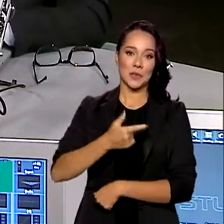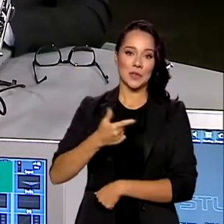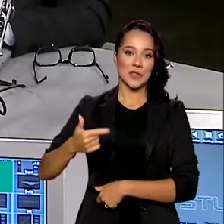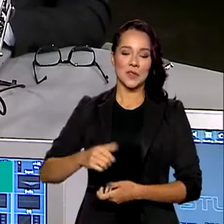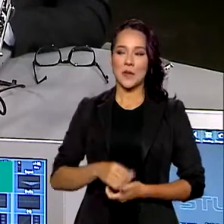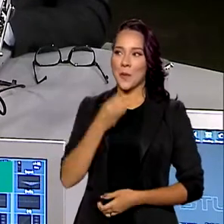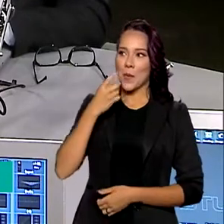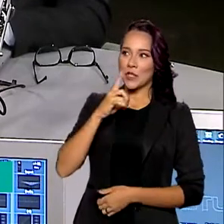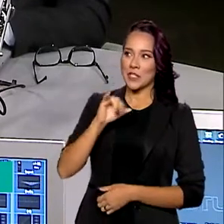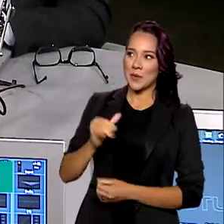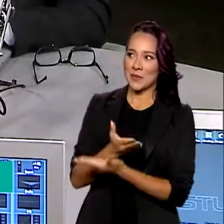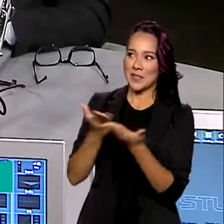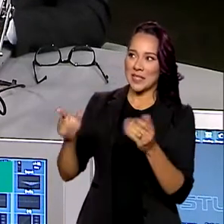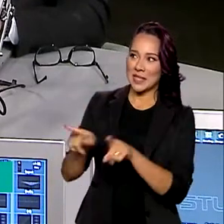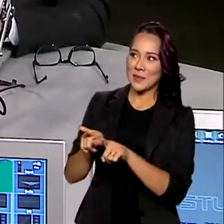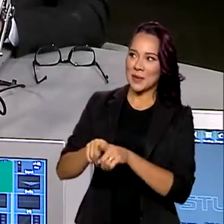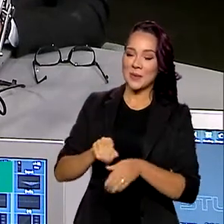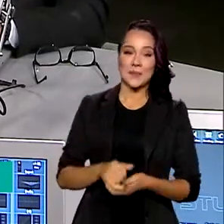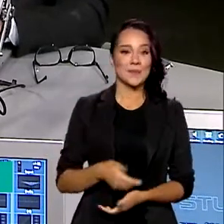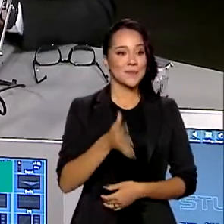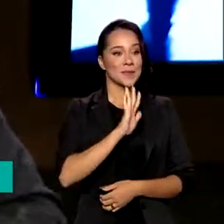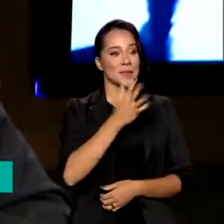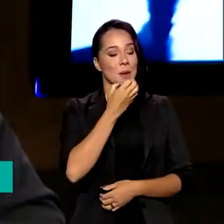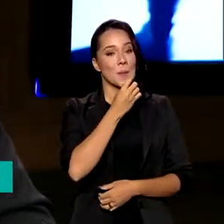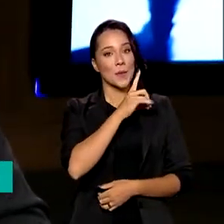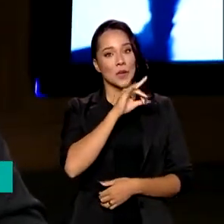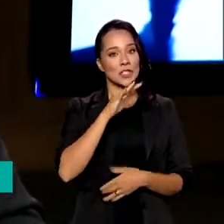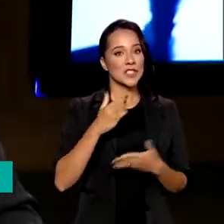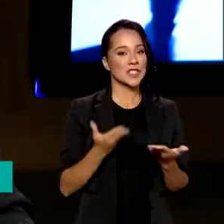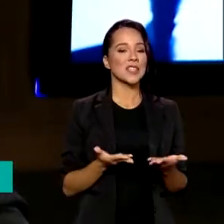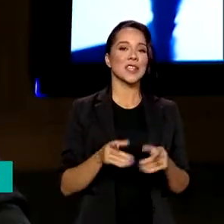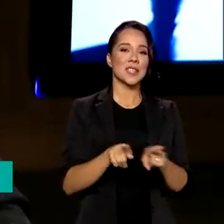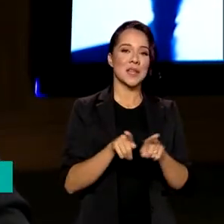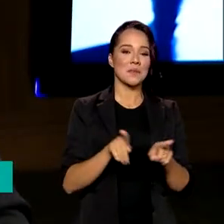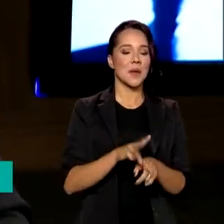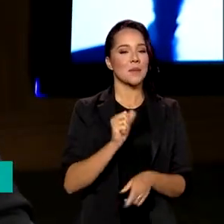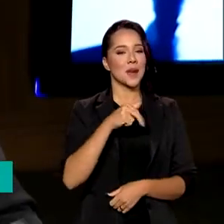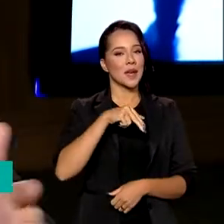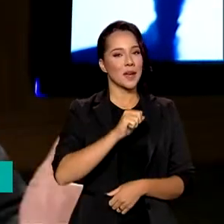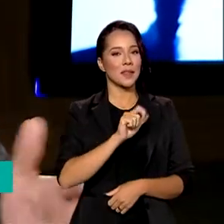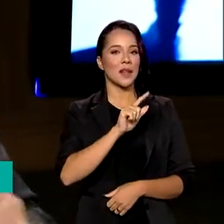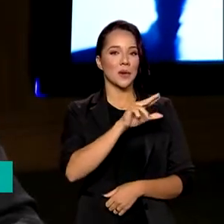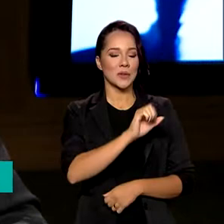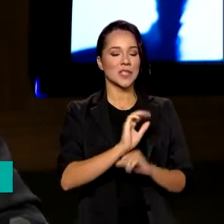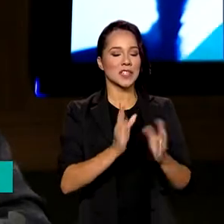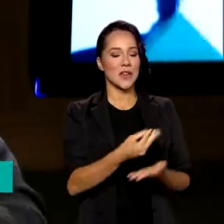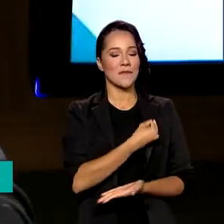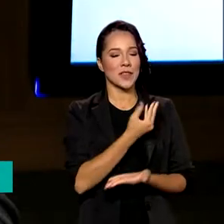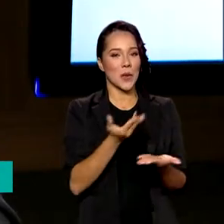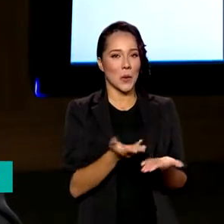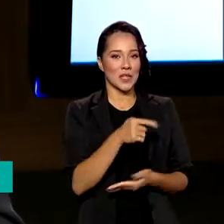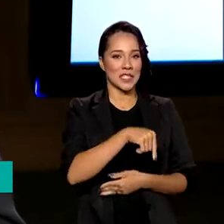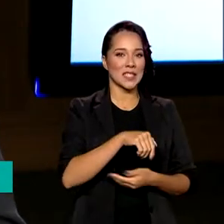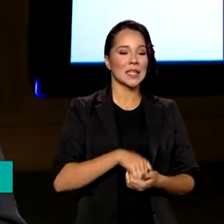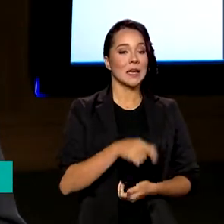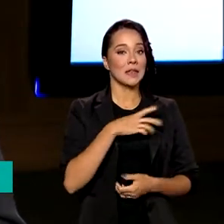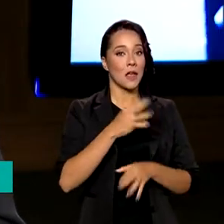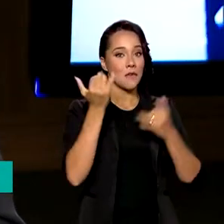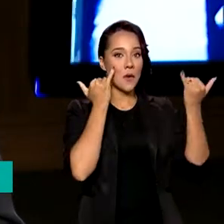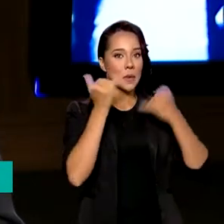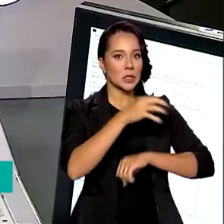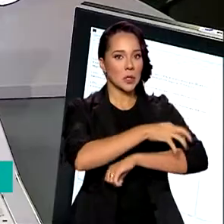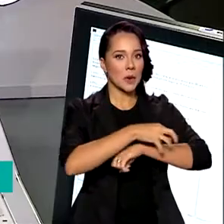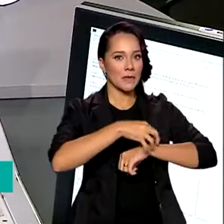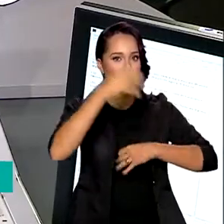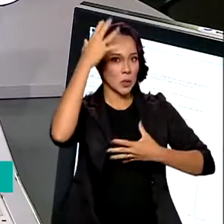e bom dia para você também Miguelzinho Martinho o dia Monique Castilho Bom dia também para Ana Lúcia Caldas que já estou aqui com a gente e tem informações